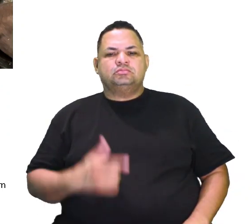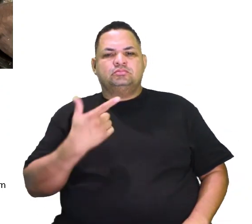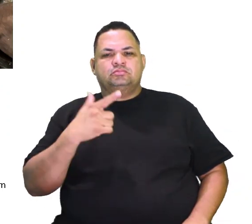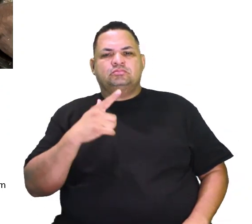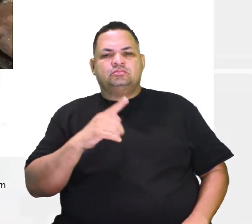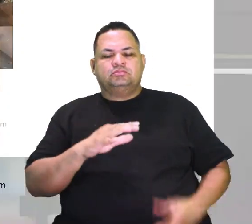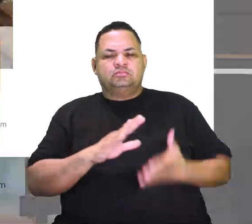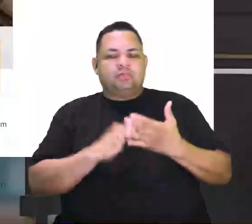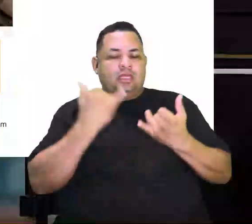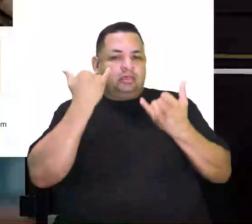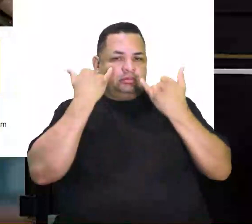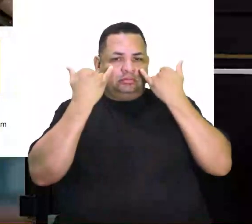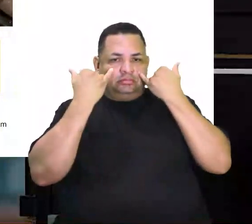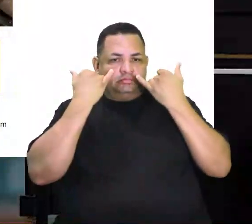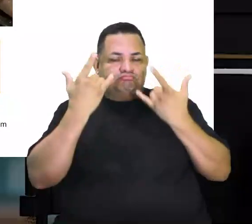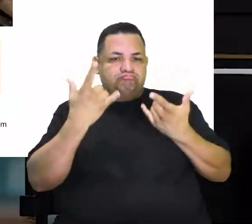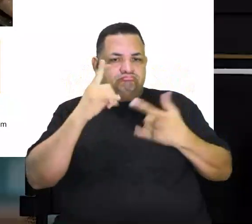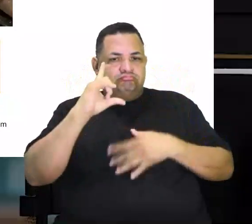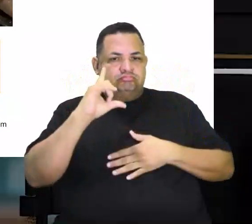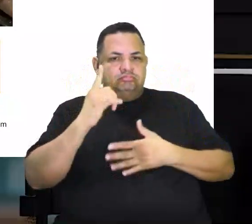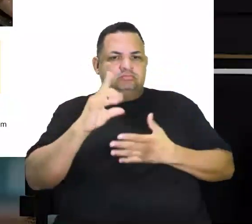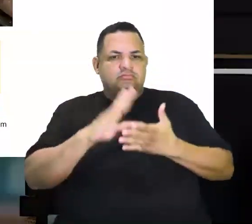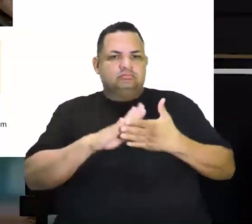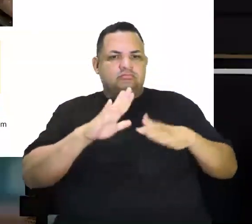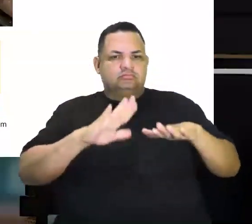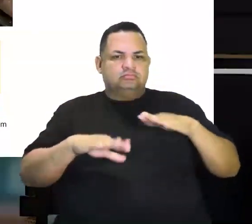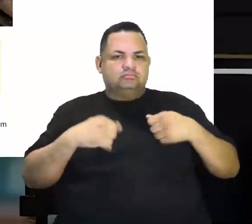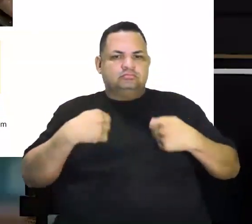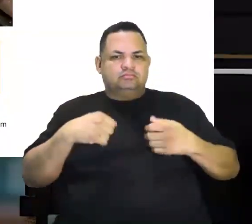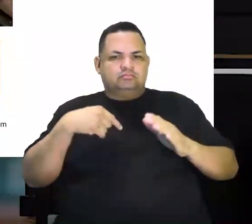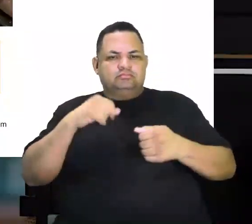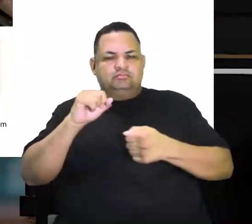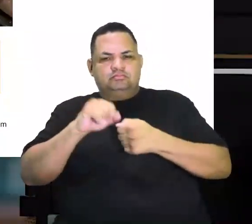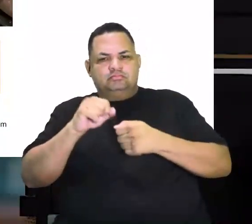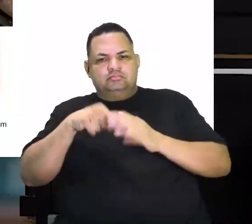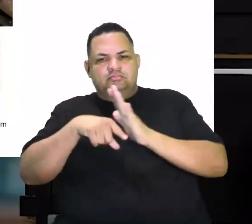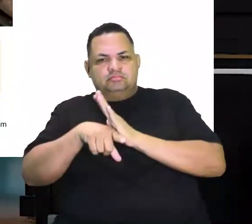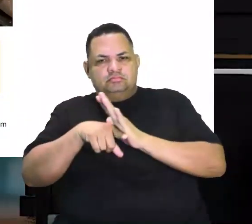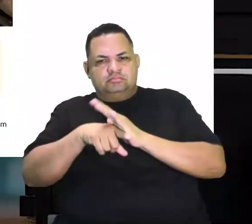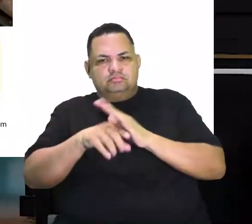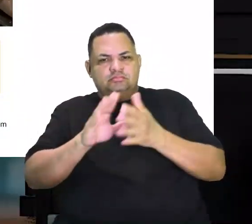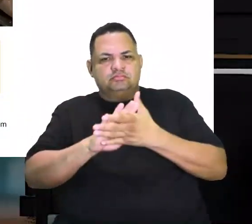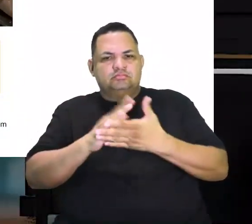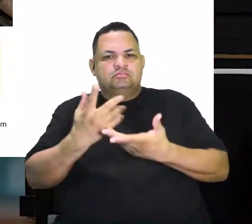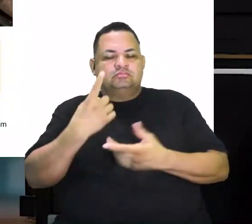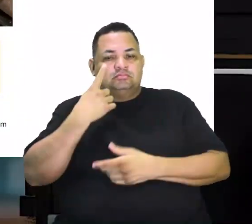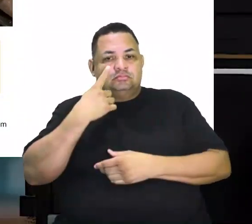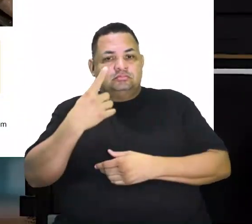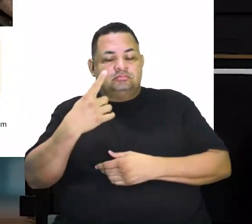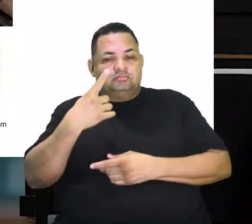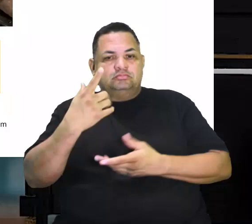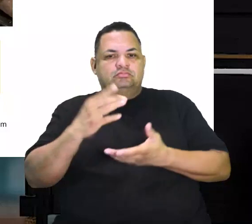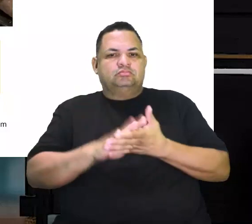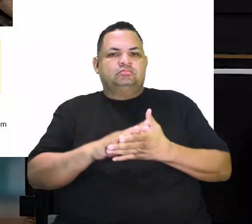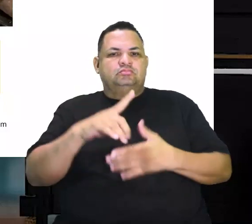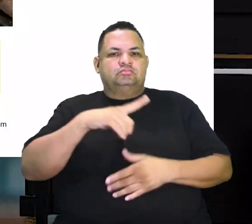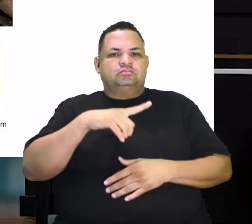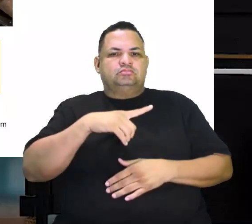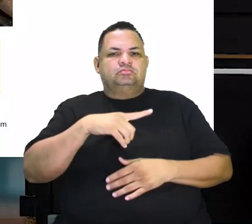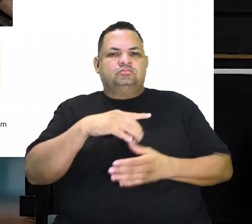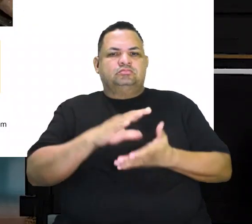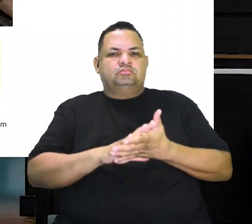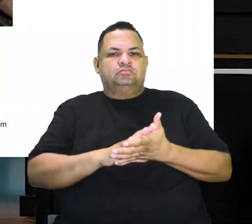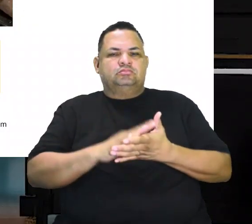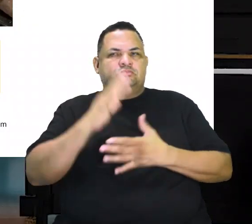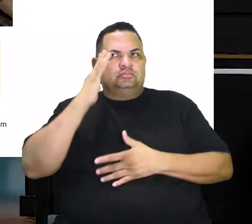muitas informações, né? Depende de fazer pesquisas, consultar materiais. Tem uma tese de doutorado